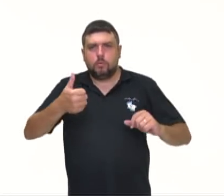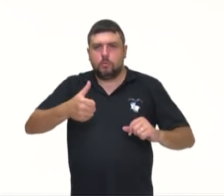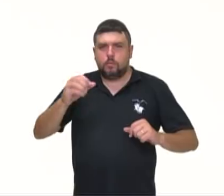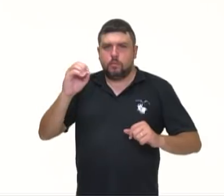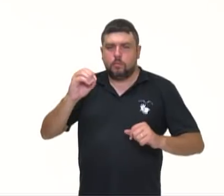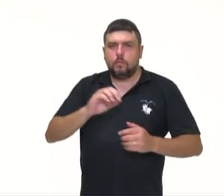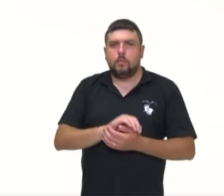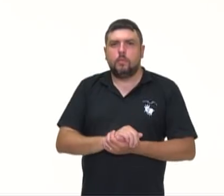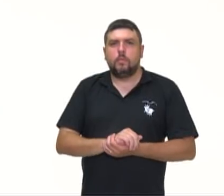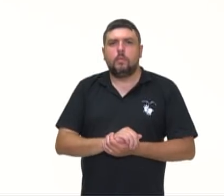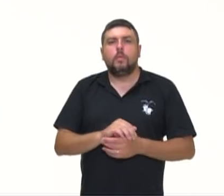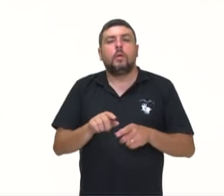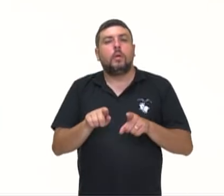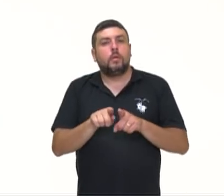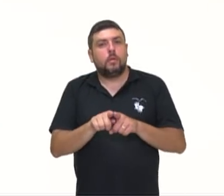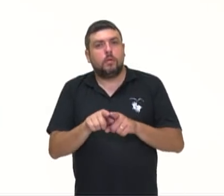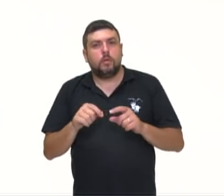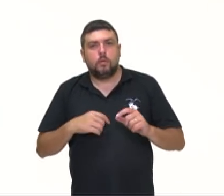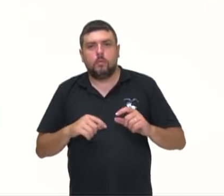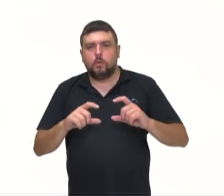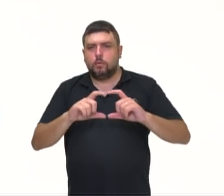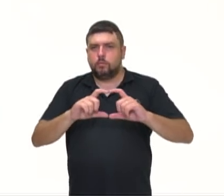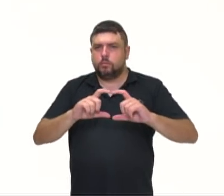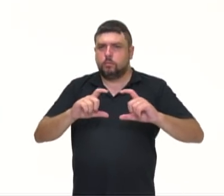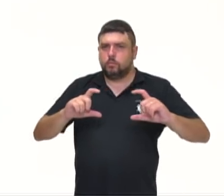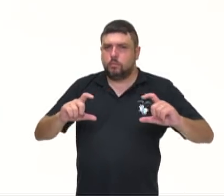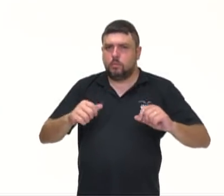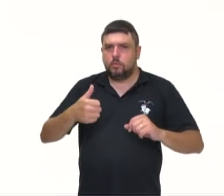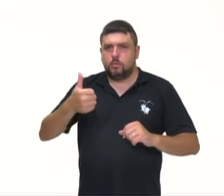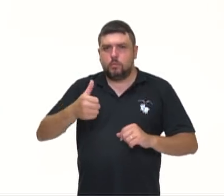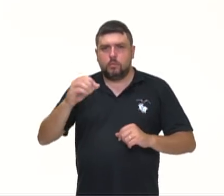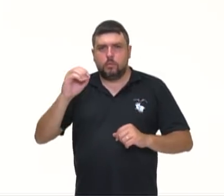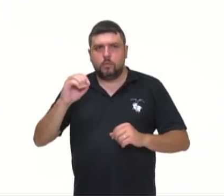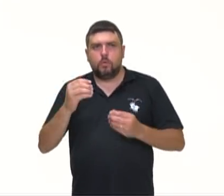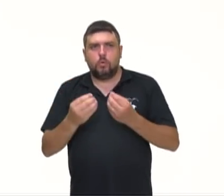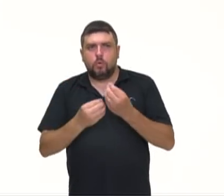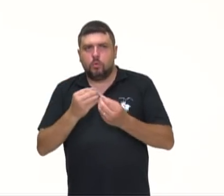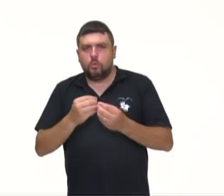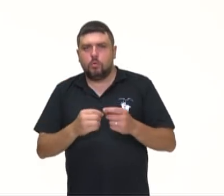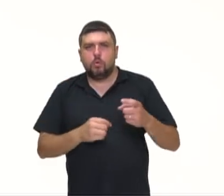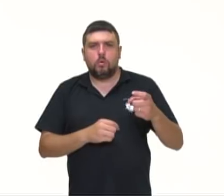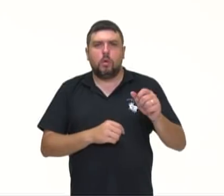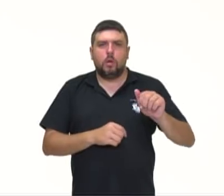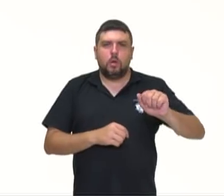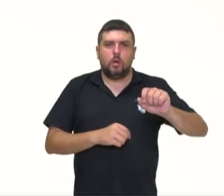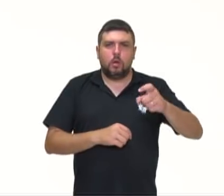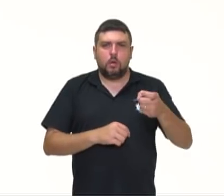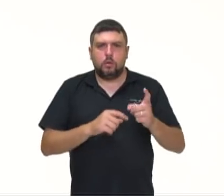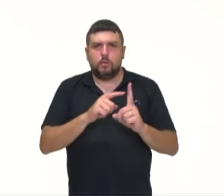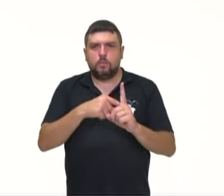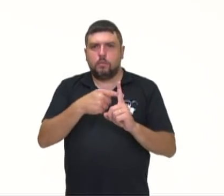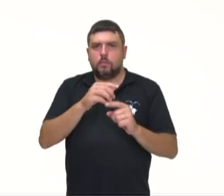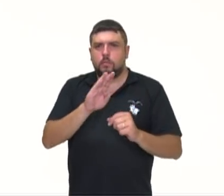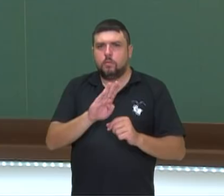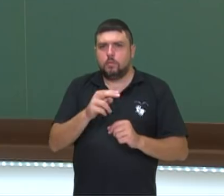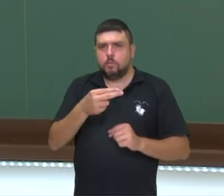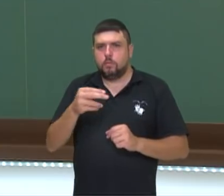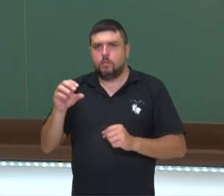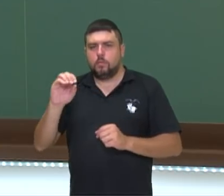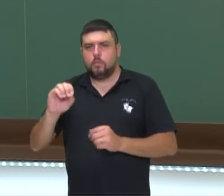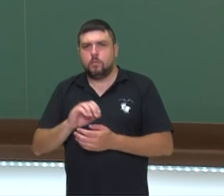grau. A forma geral da equação de primeiro grau é ax mais b igual a 0, e a forma geral